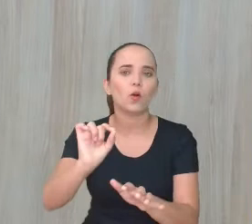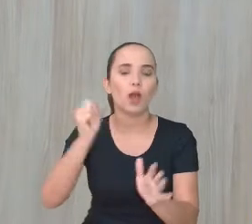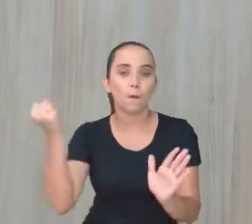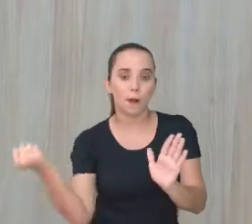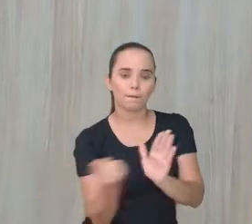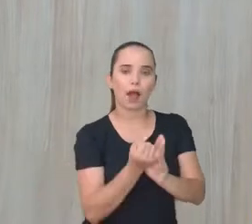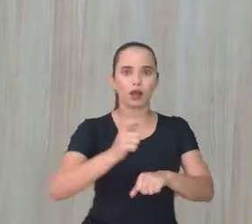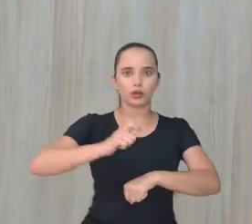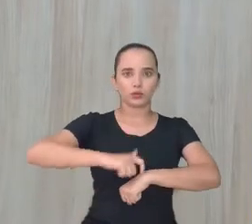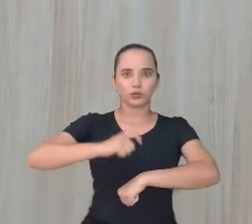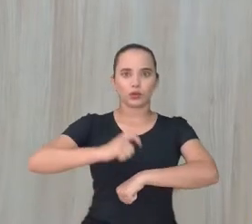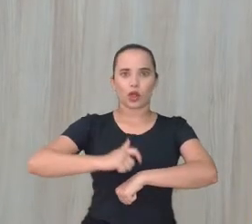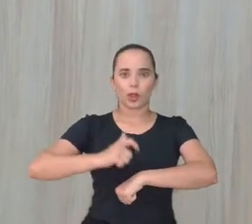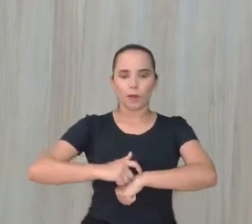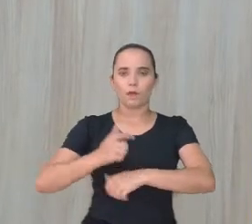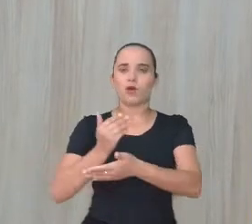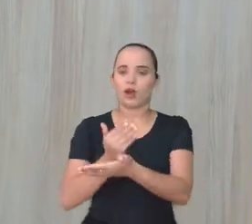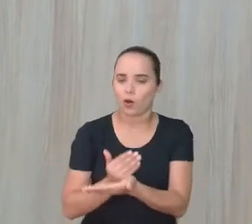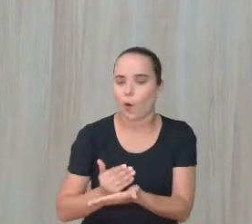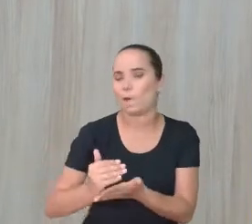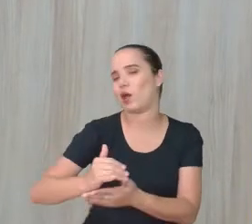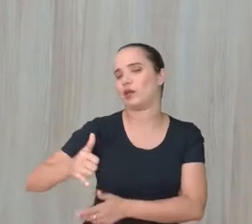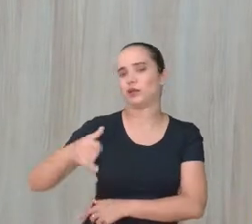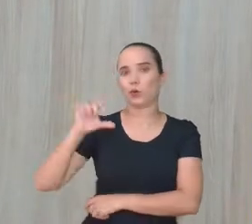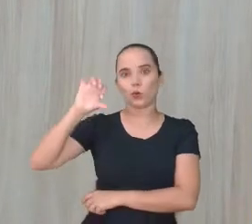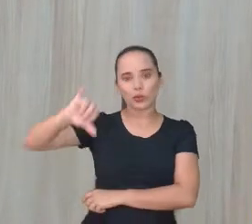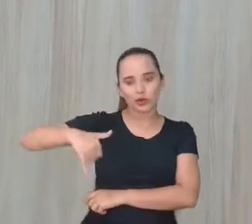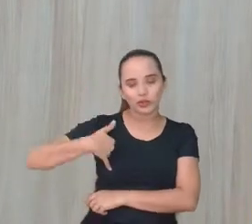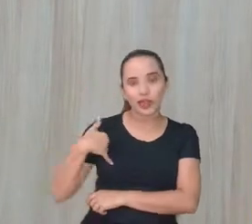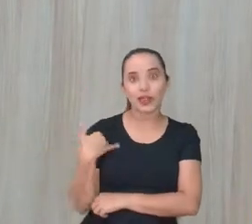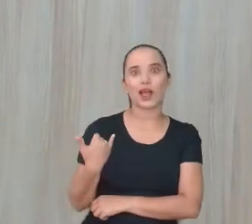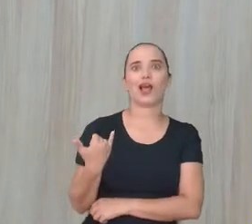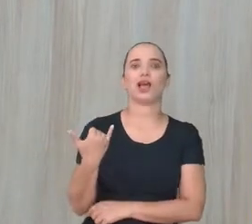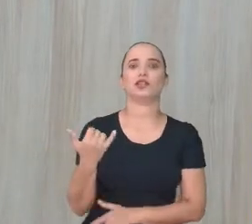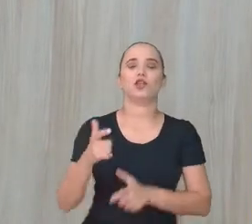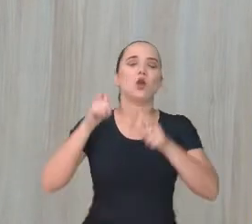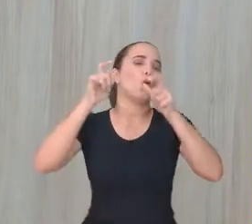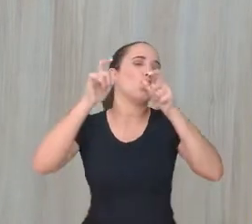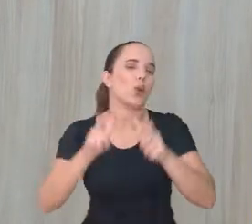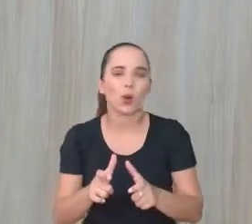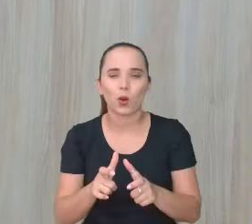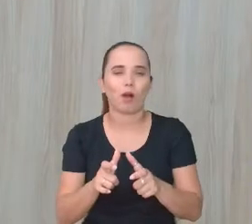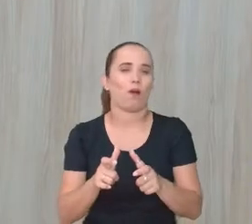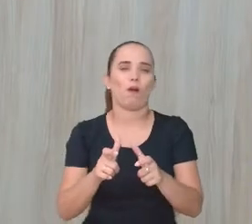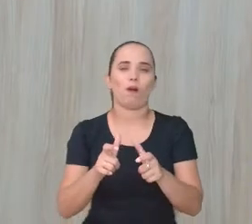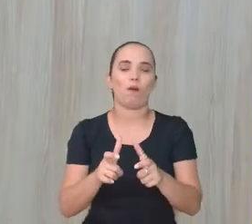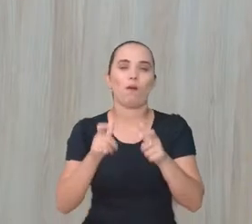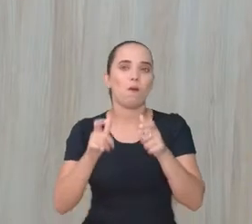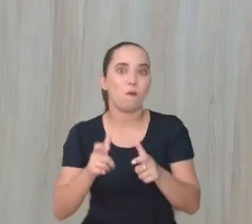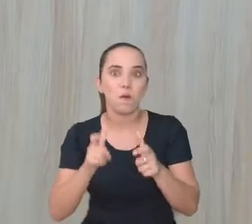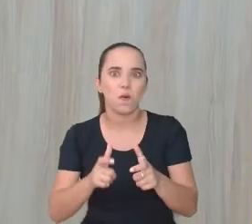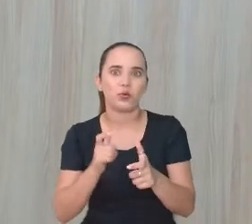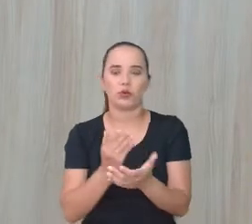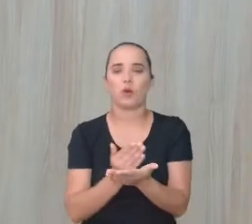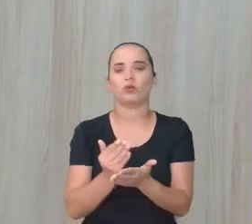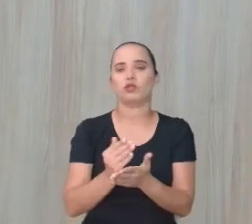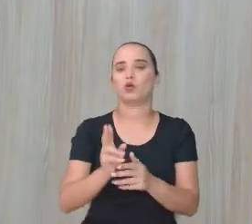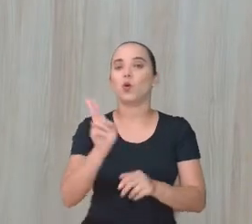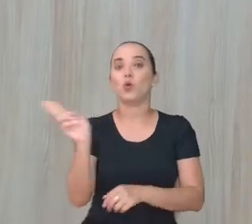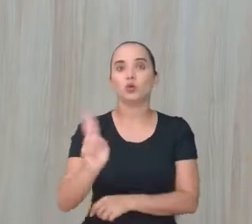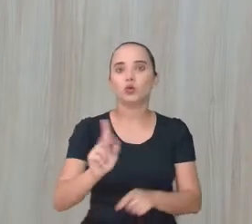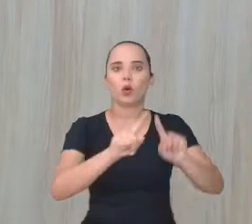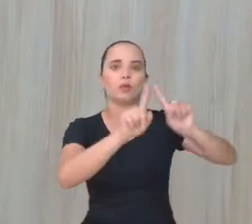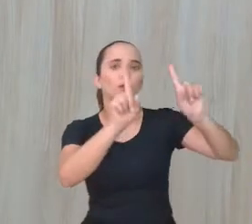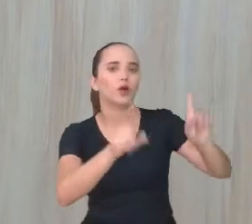que começou aos 9 anos, ele nos diz o local que começou. Ele diz o nome do projeto,